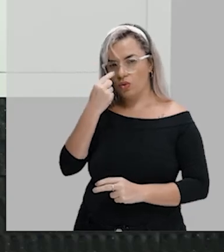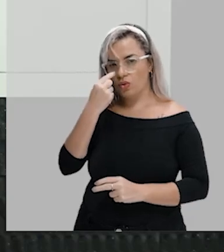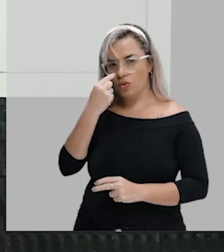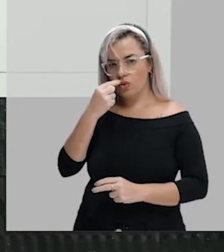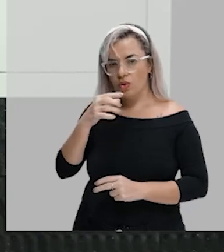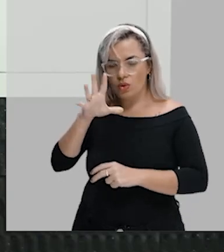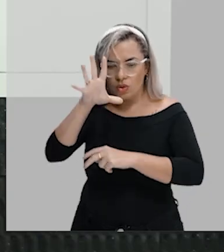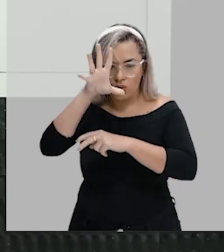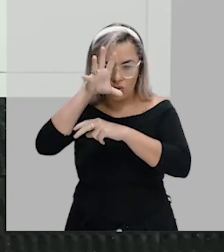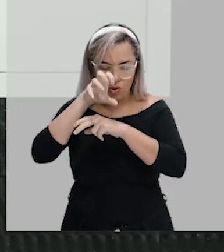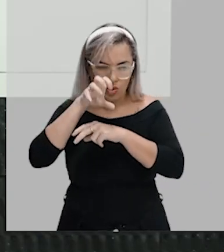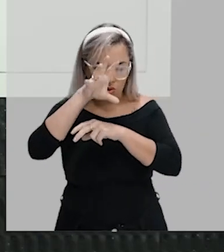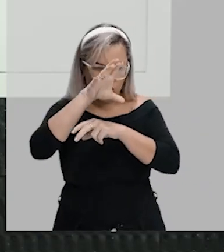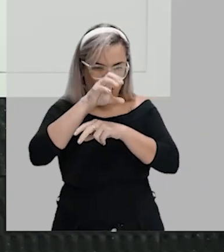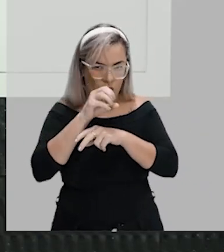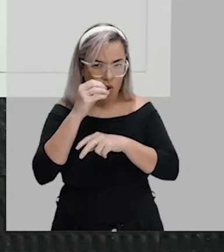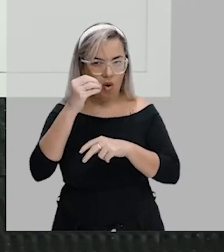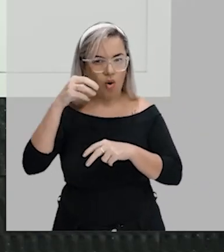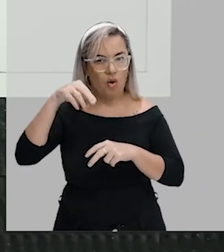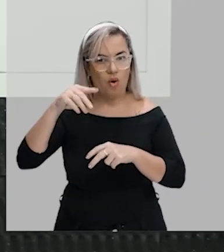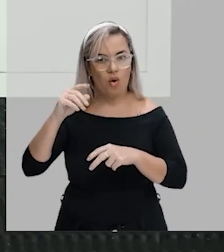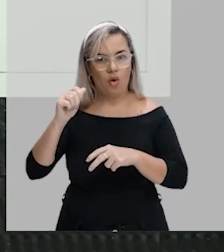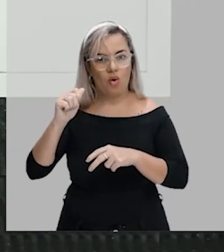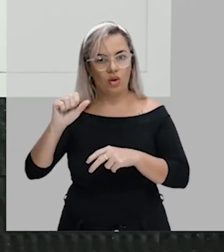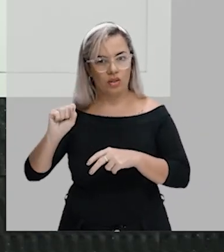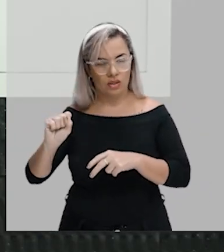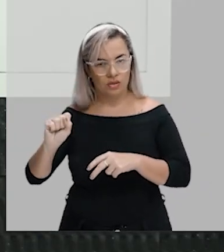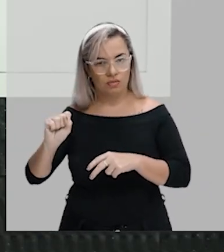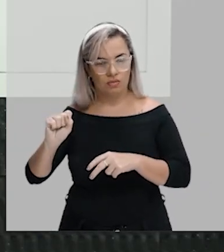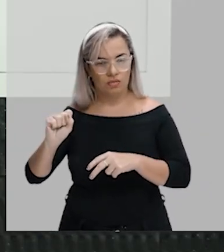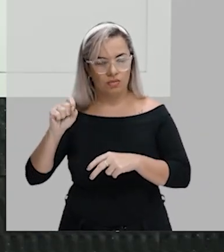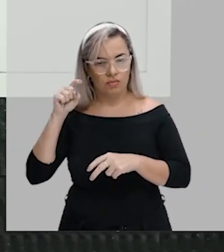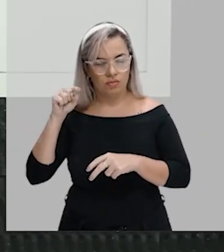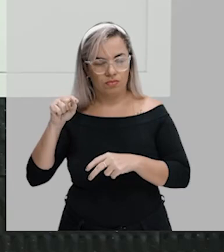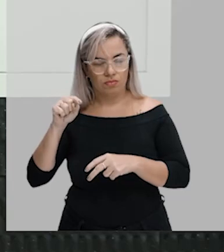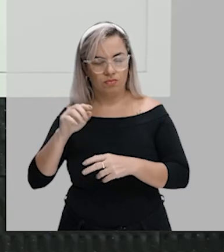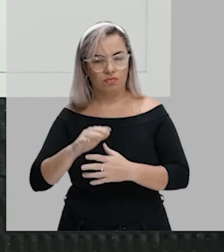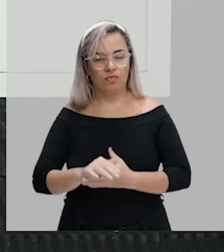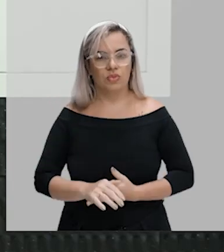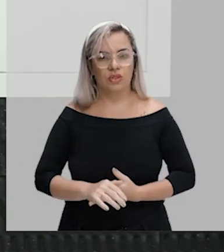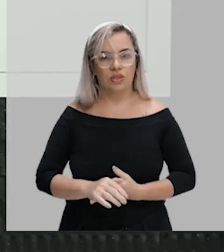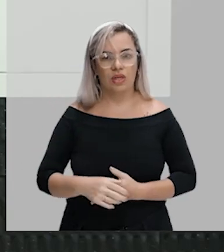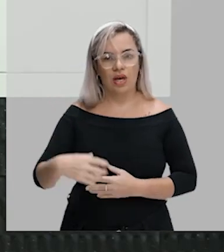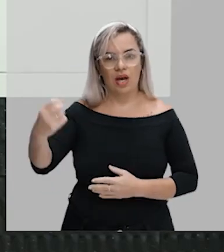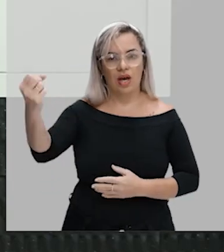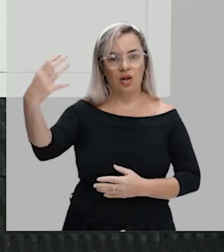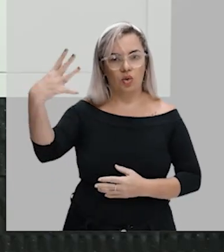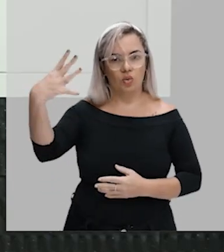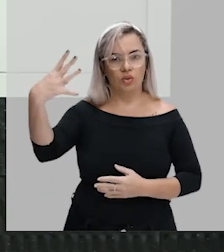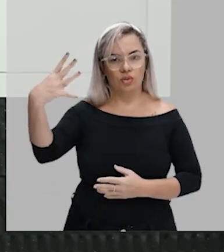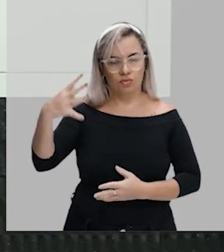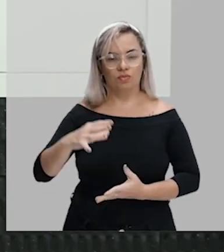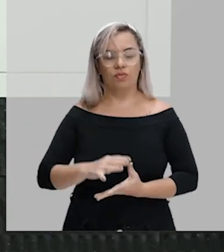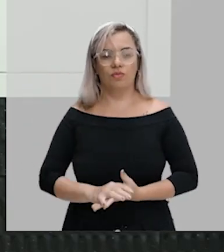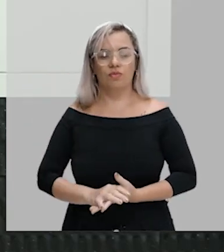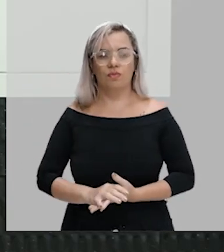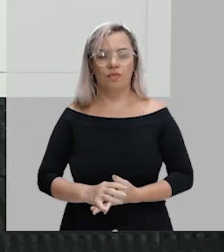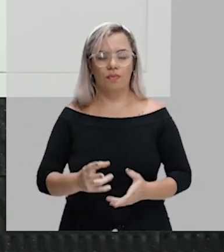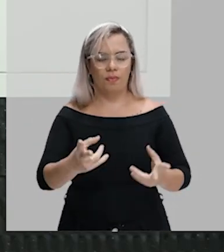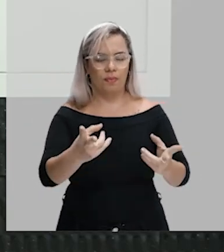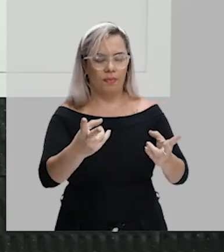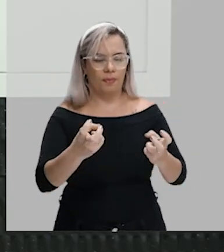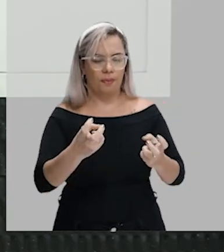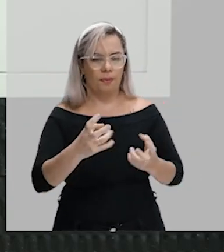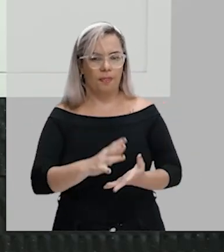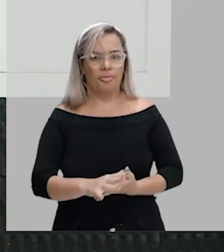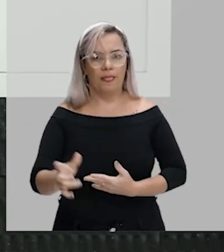né? Ou ondas, são vários tipos de onda, certo? Que é justamente a luz. Então nós percebemos o seguinte, né? Vamos